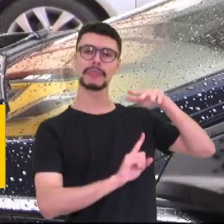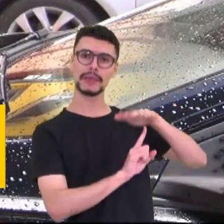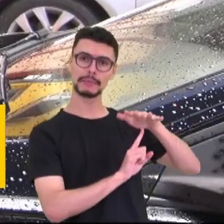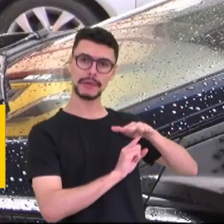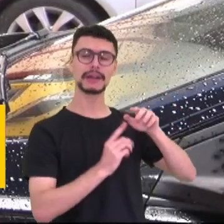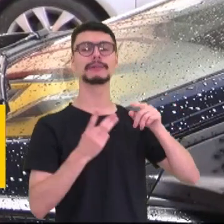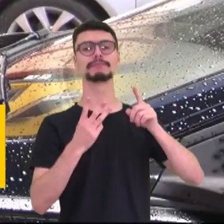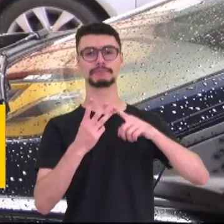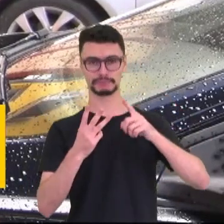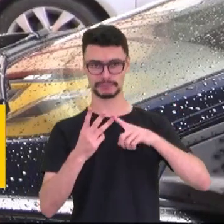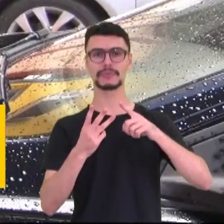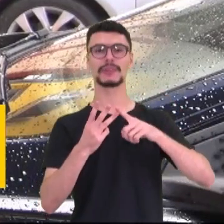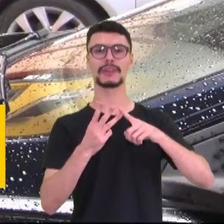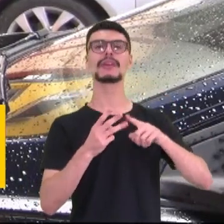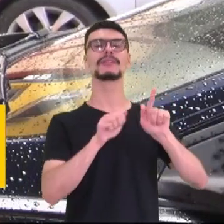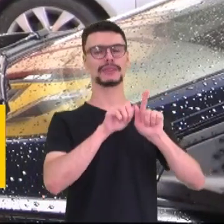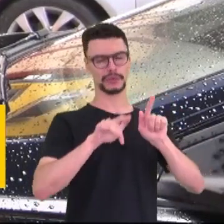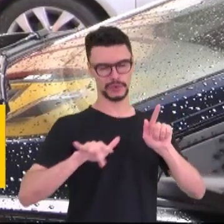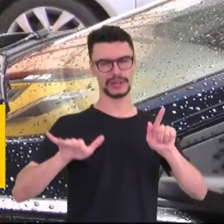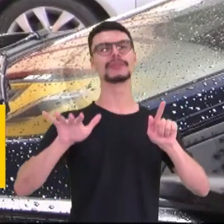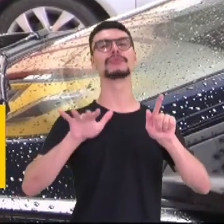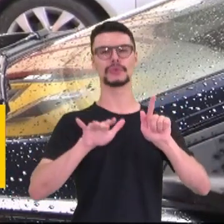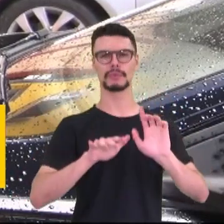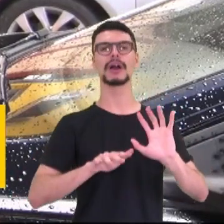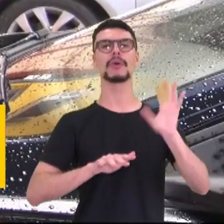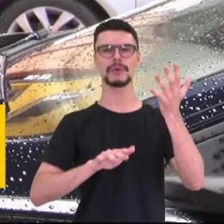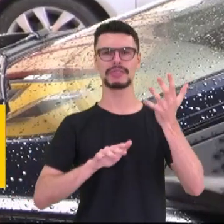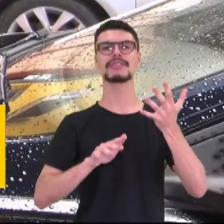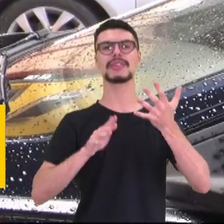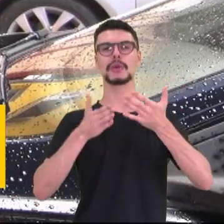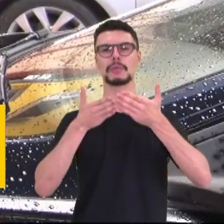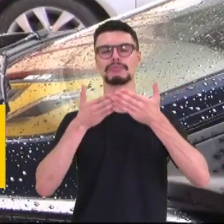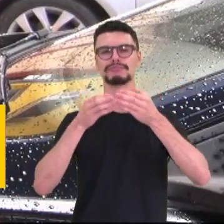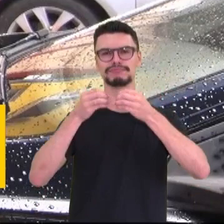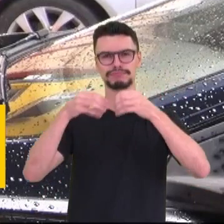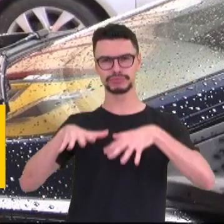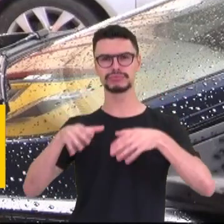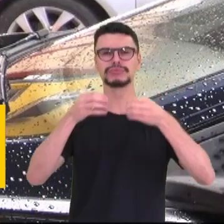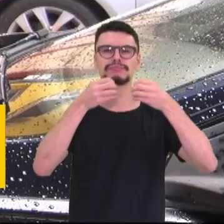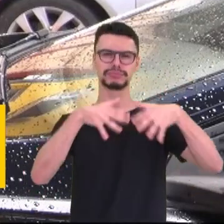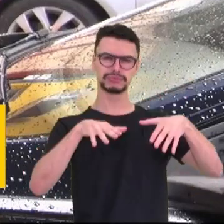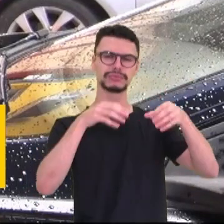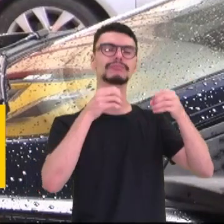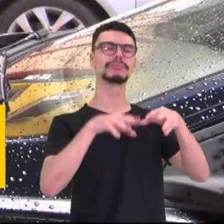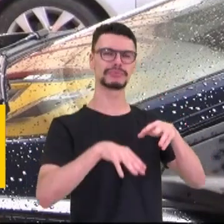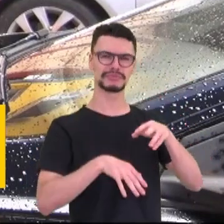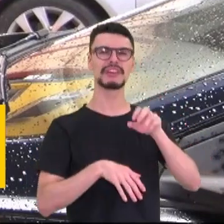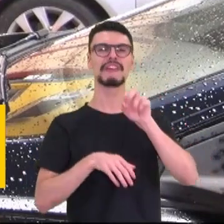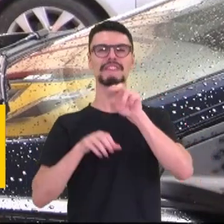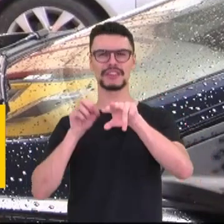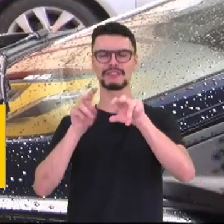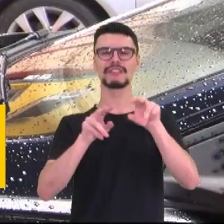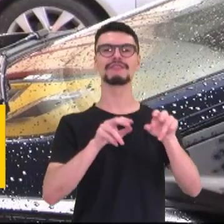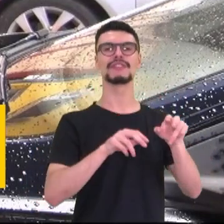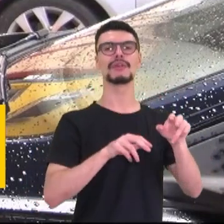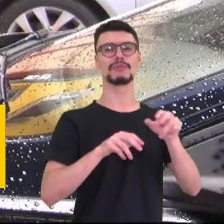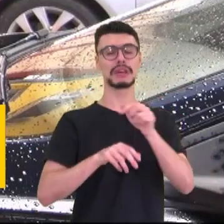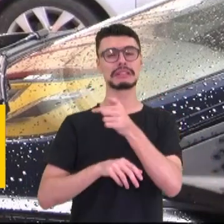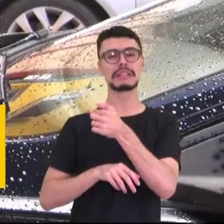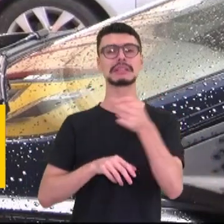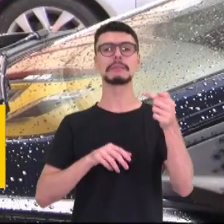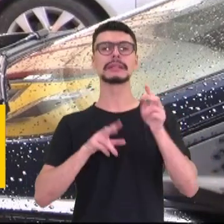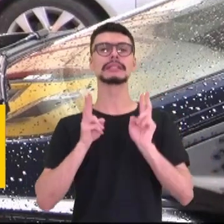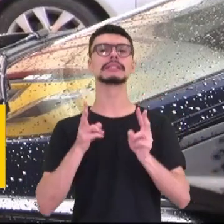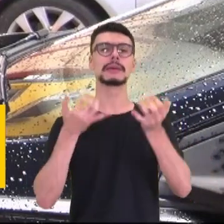principalmente o município de Iguaratuba, como vocês aí de casa puderam acompanhar por meio das nossas matérias, todas as notícias, nós trazendo aqui na